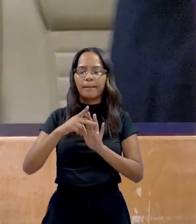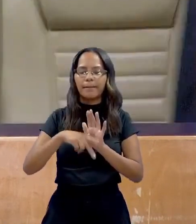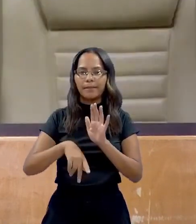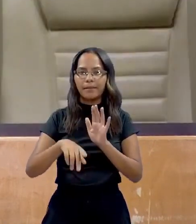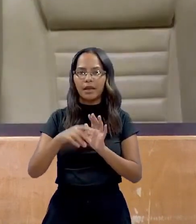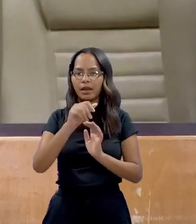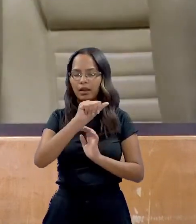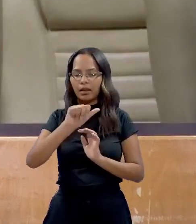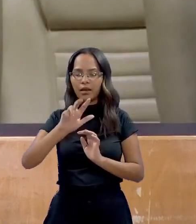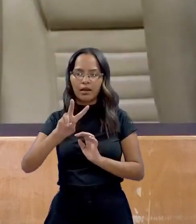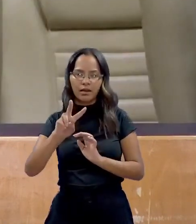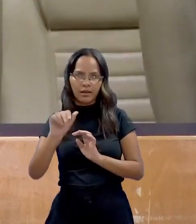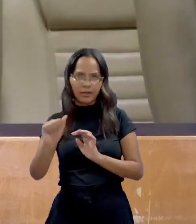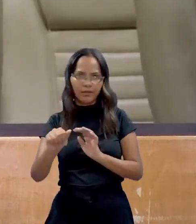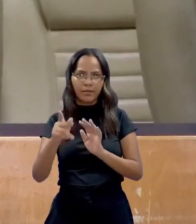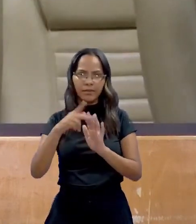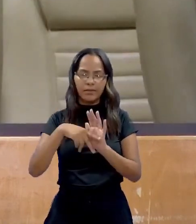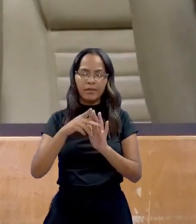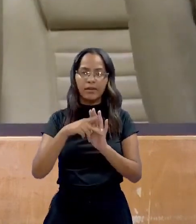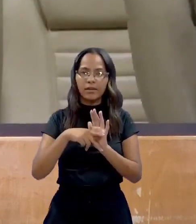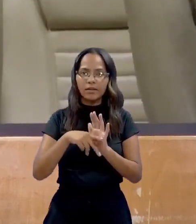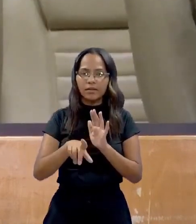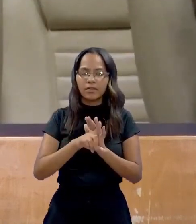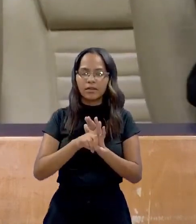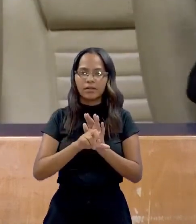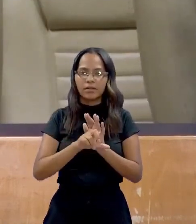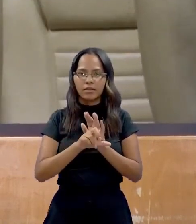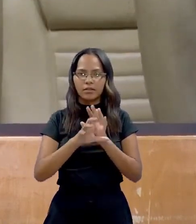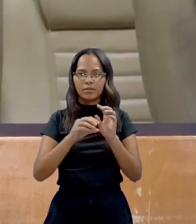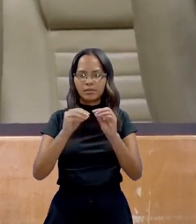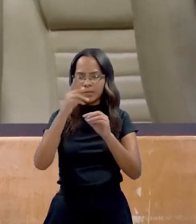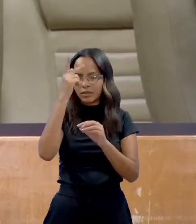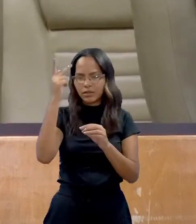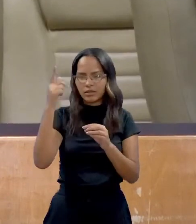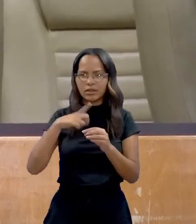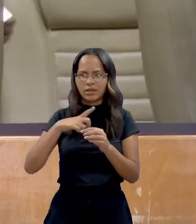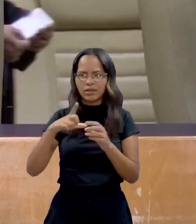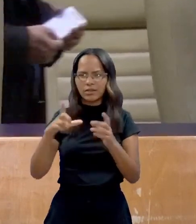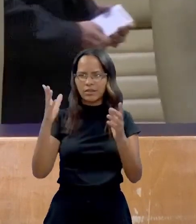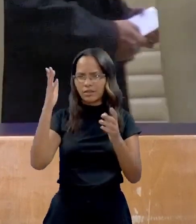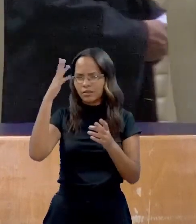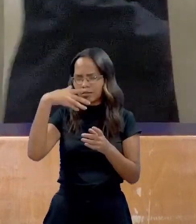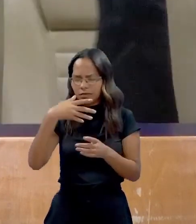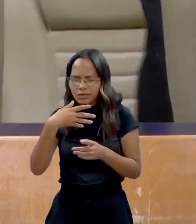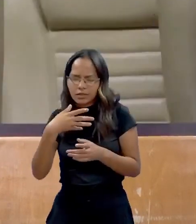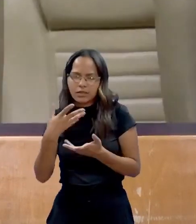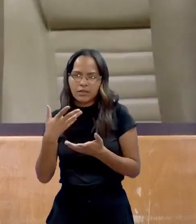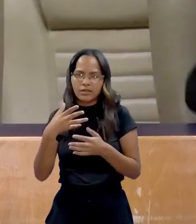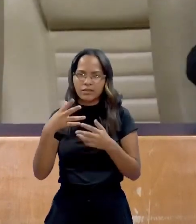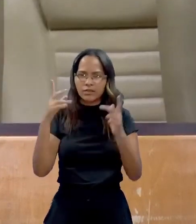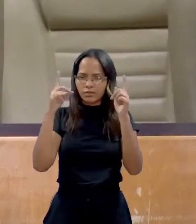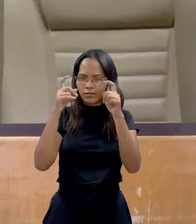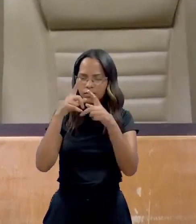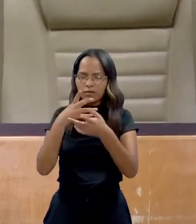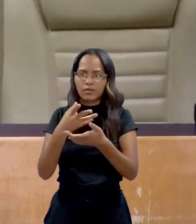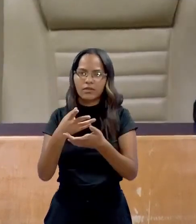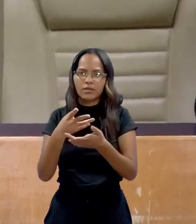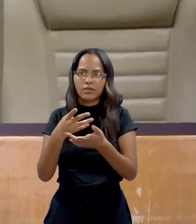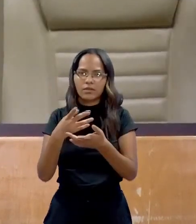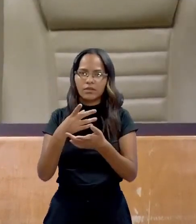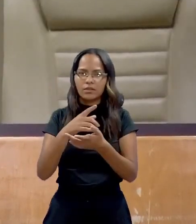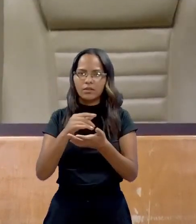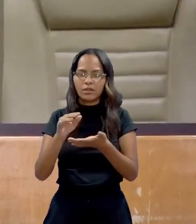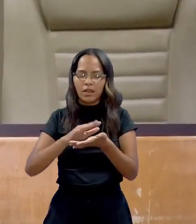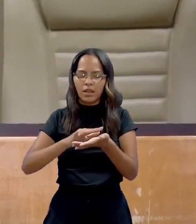visual o direito de receber as certidões de registro civil confeccionadas no sistema de leitura em Braille, no